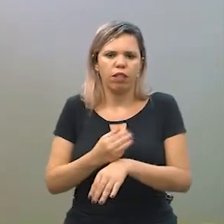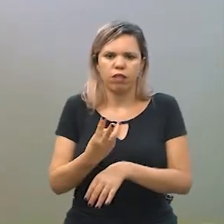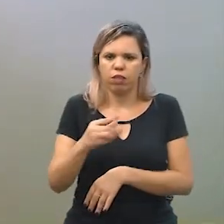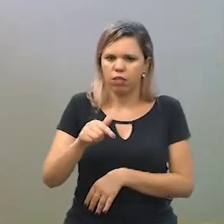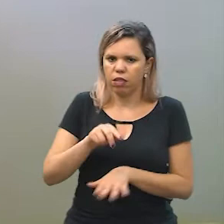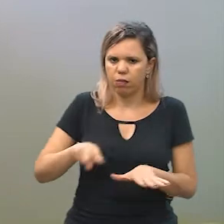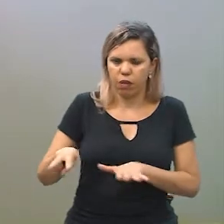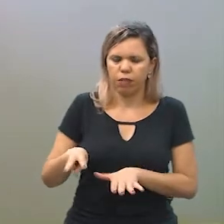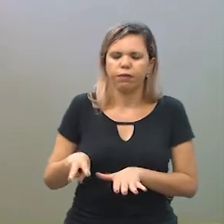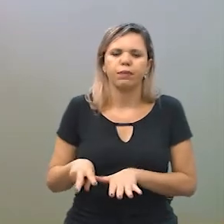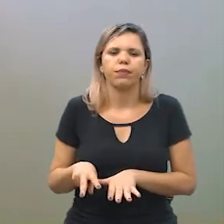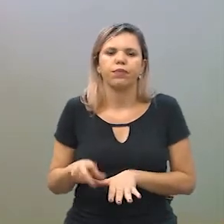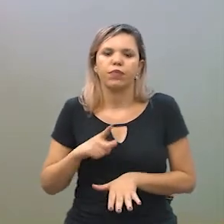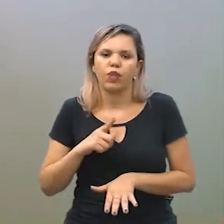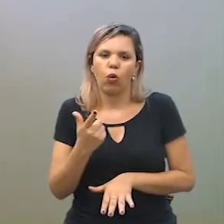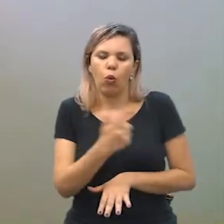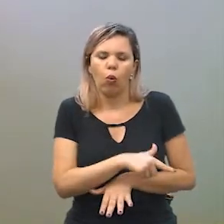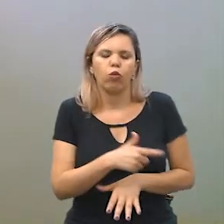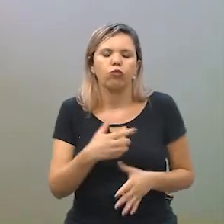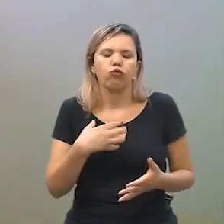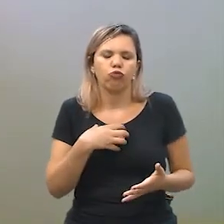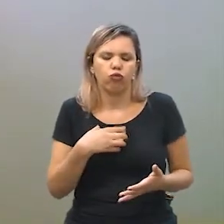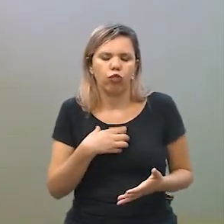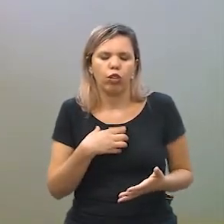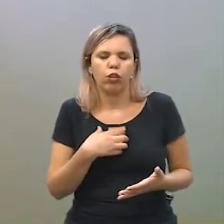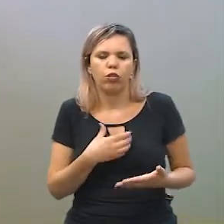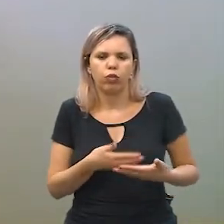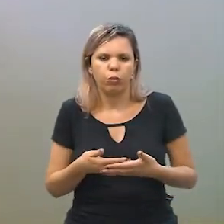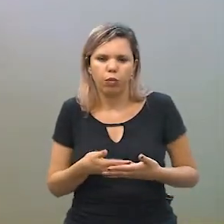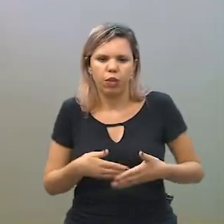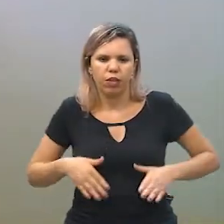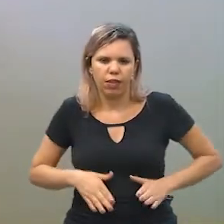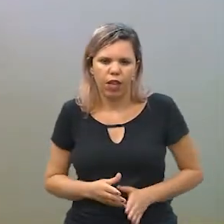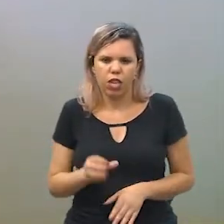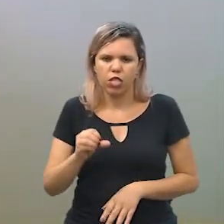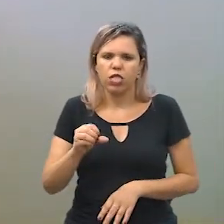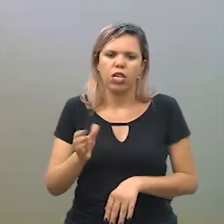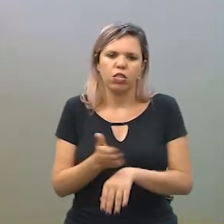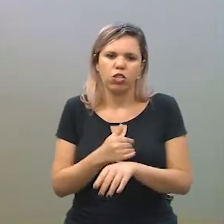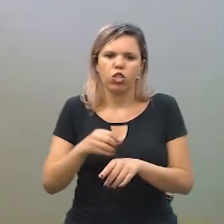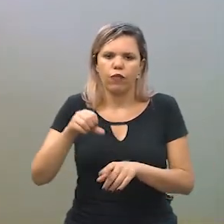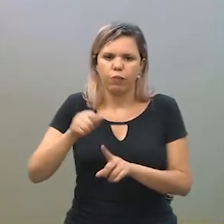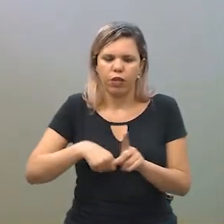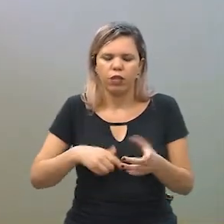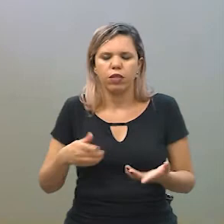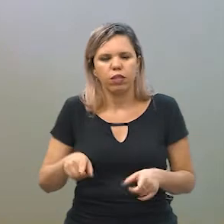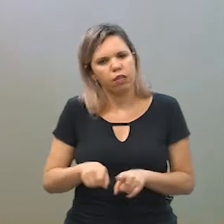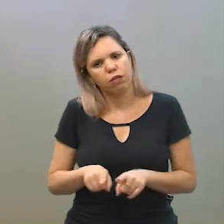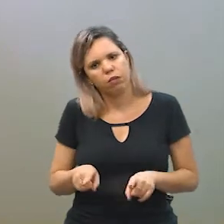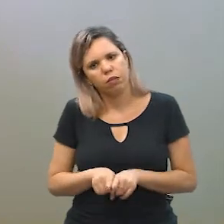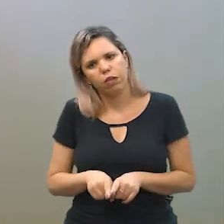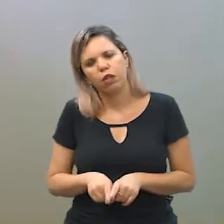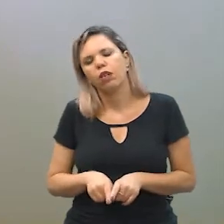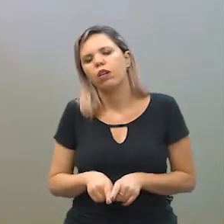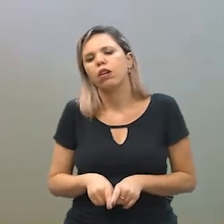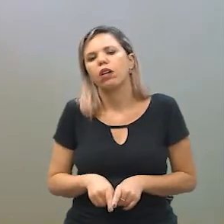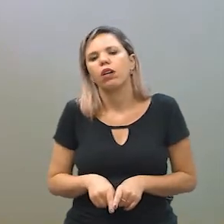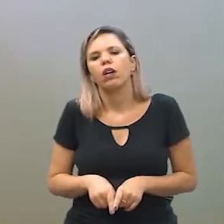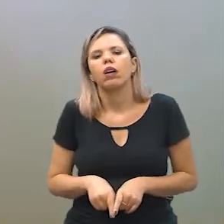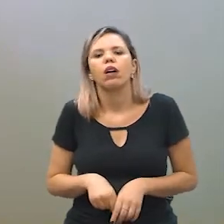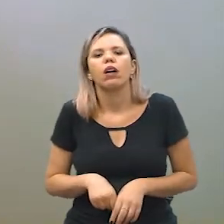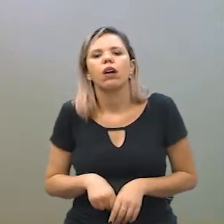uma prematuridade, que são 2/3 a 1/4 dos casos, que é menos frequente, que é a